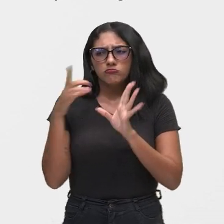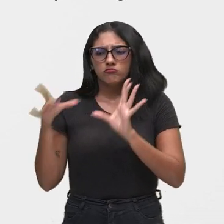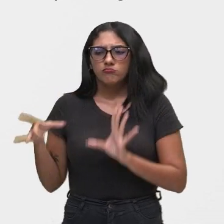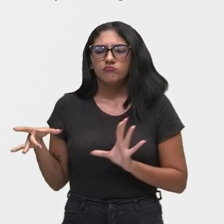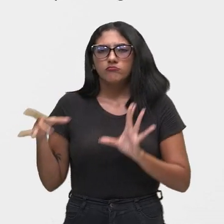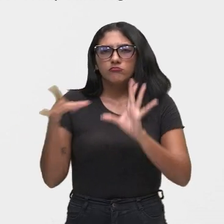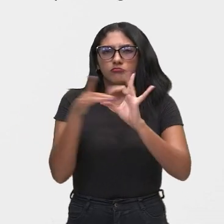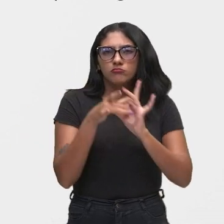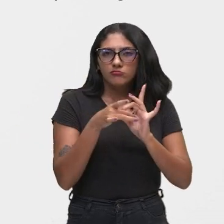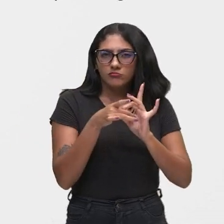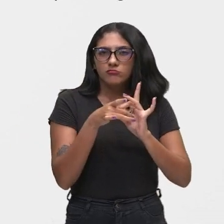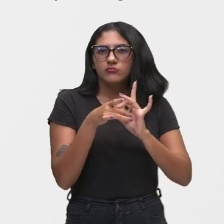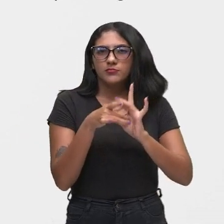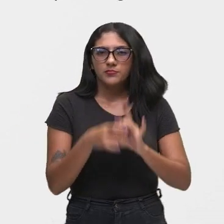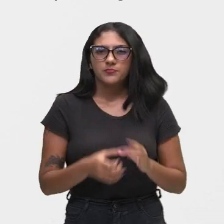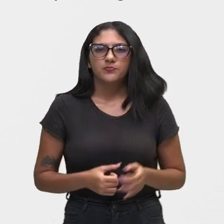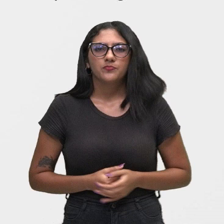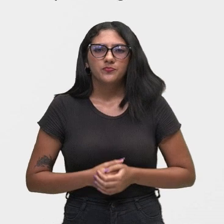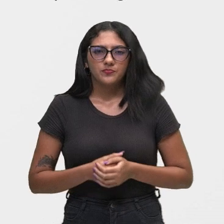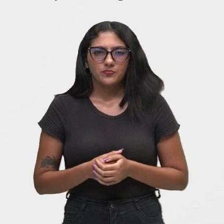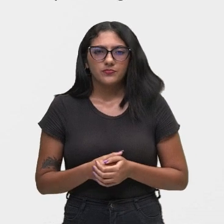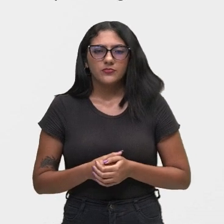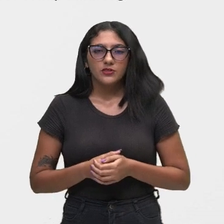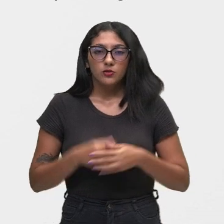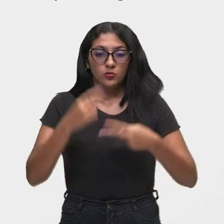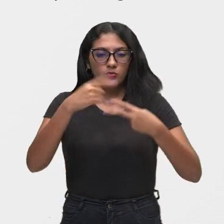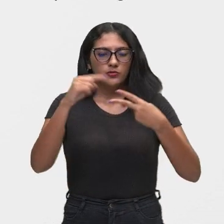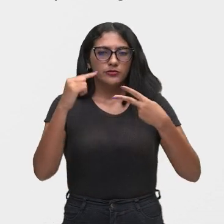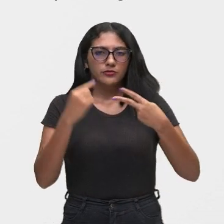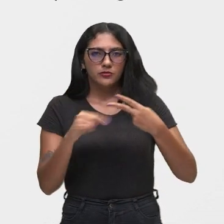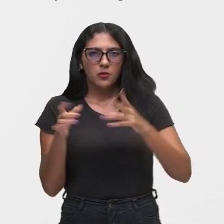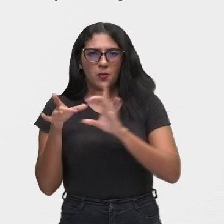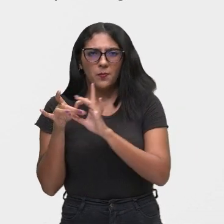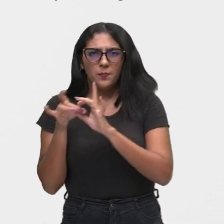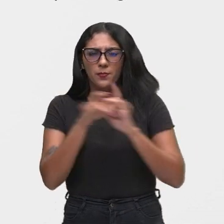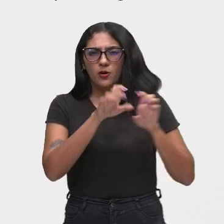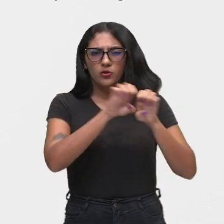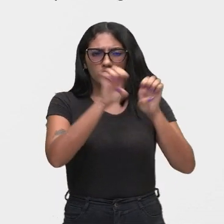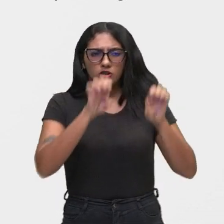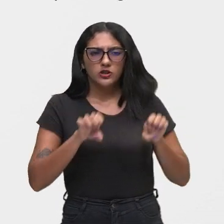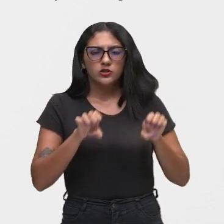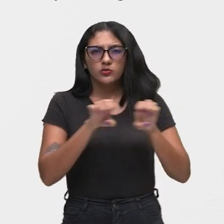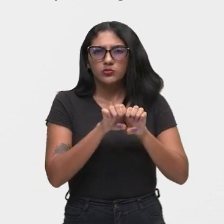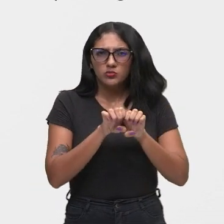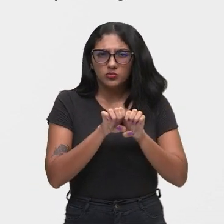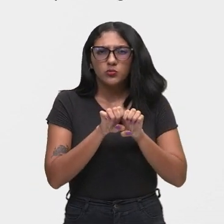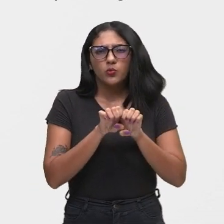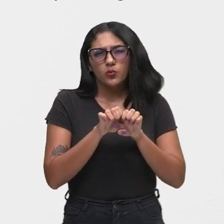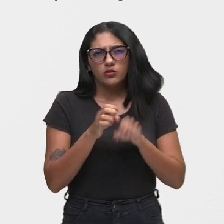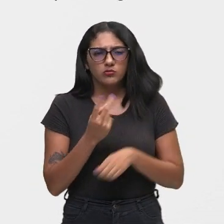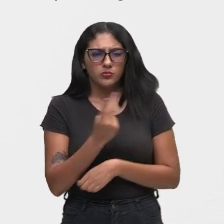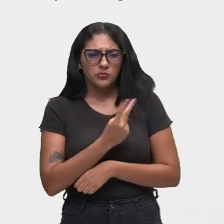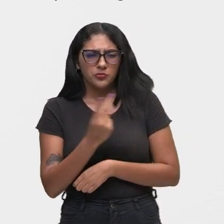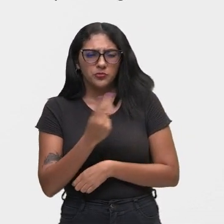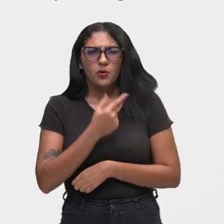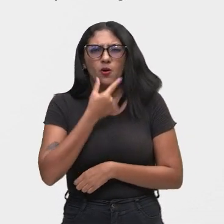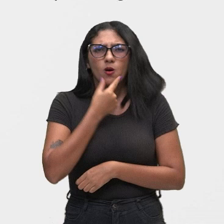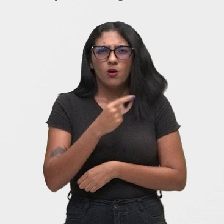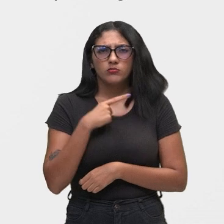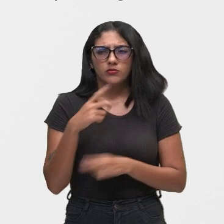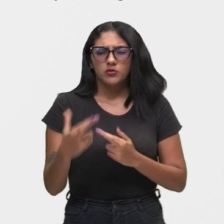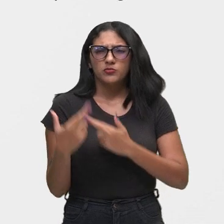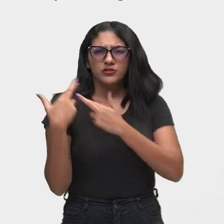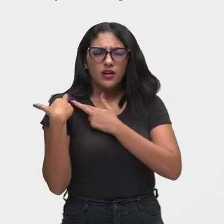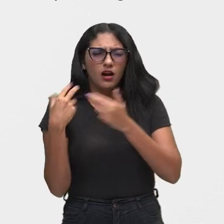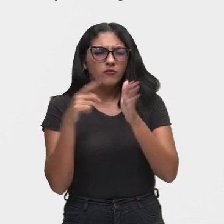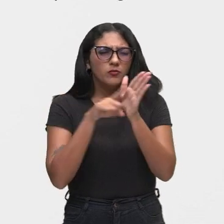elas. Então, a partir desses esses dois, digamos assim, inventores, né,